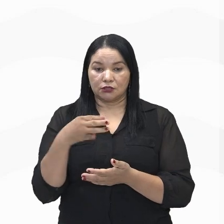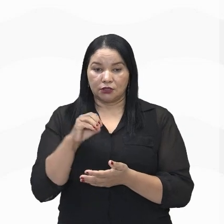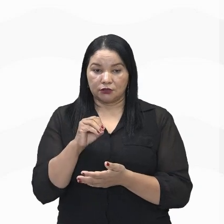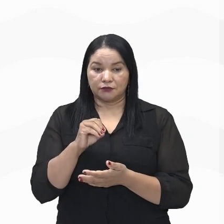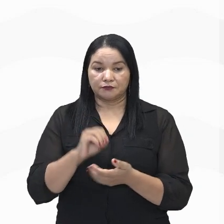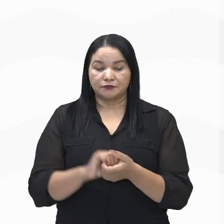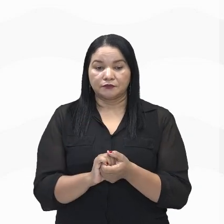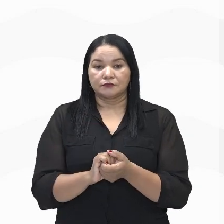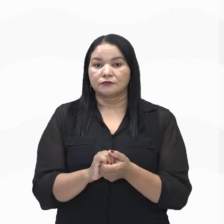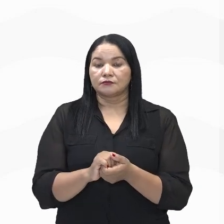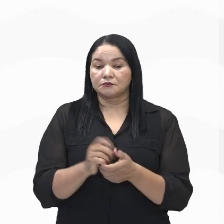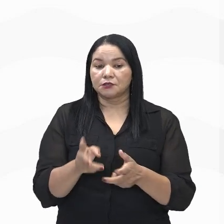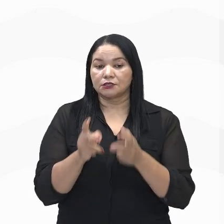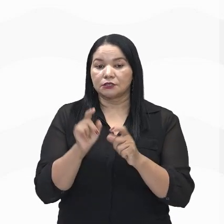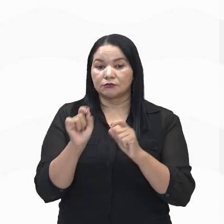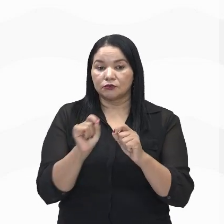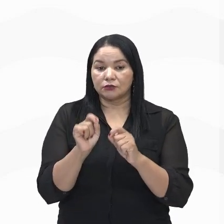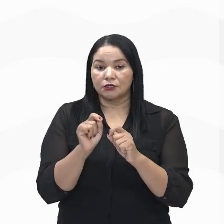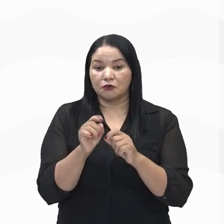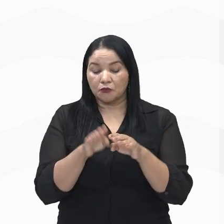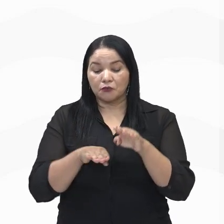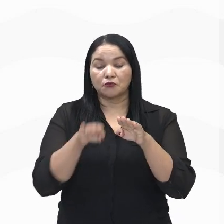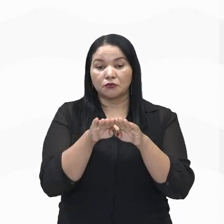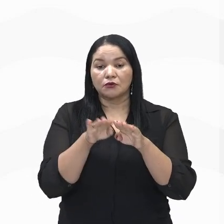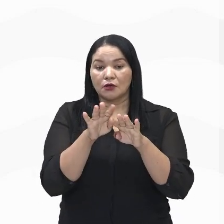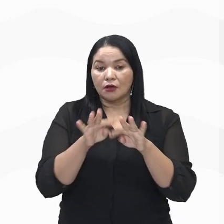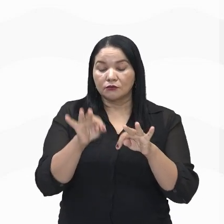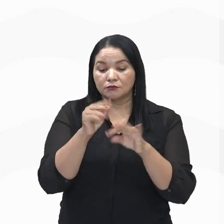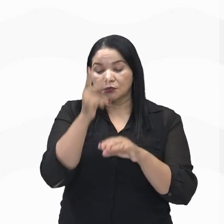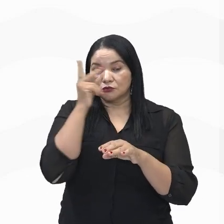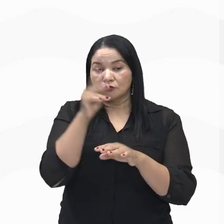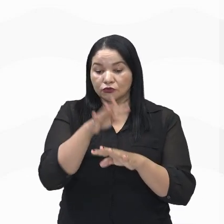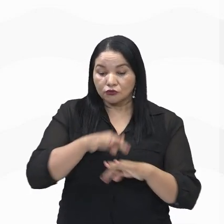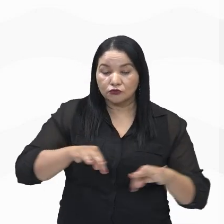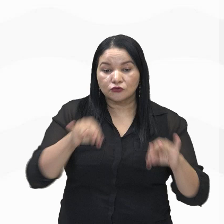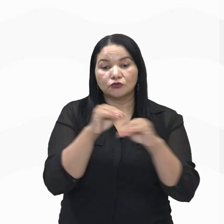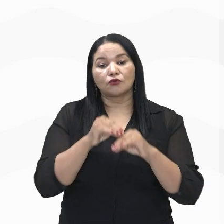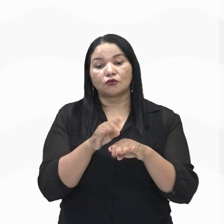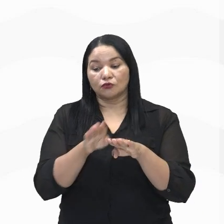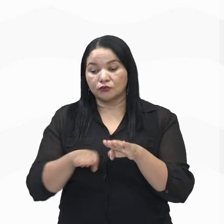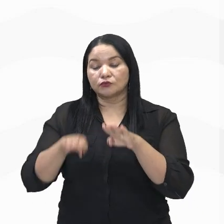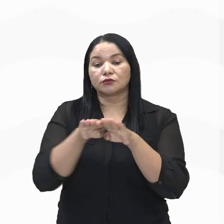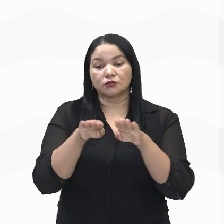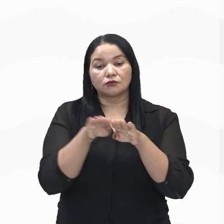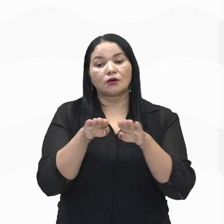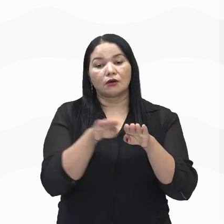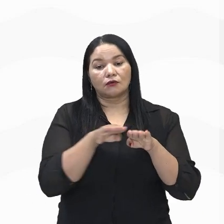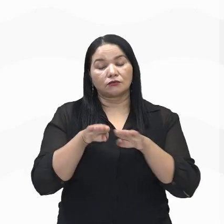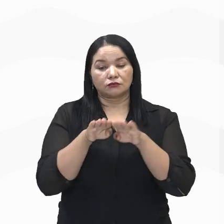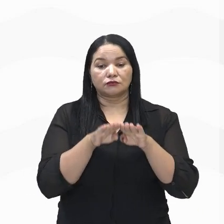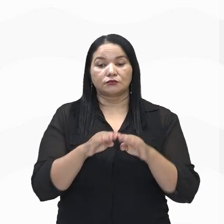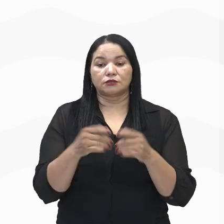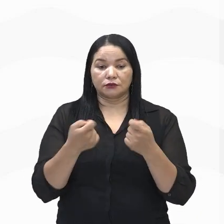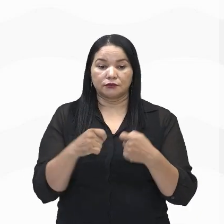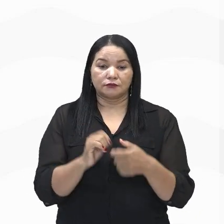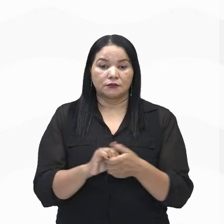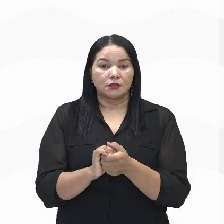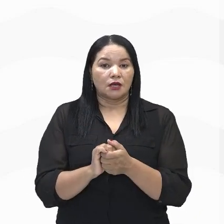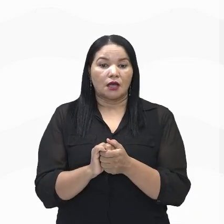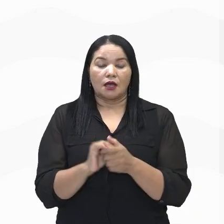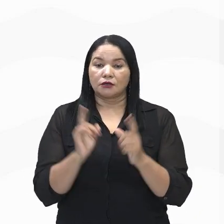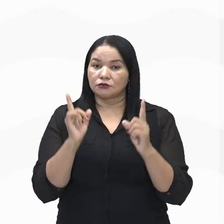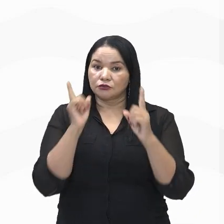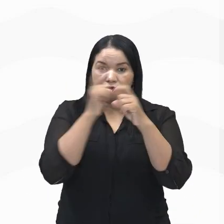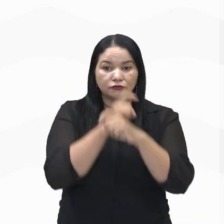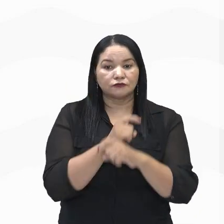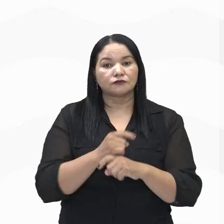2030. E note, equitativo, ou seja, para todos de forma igual. O que é um desafio muito grande